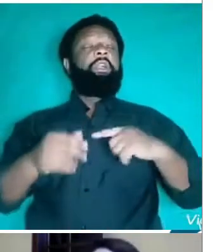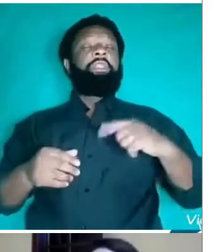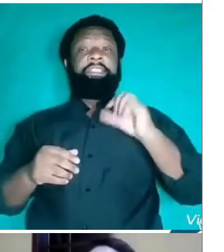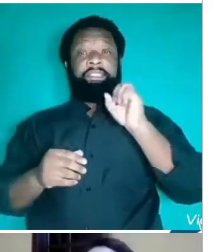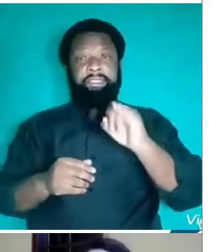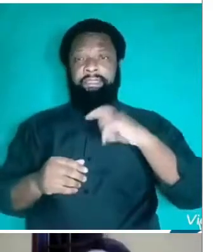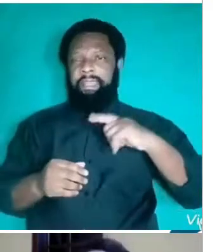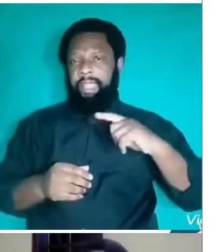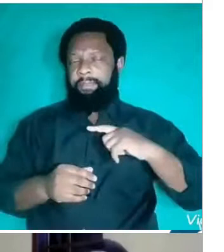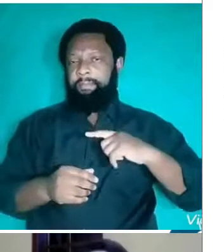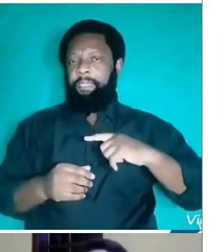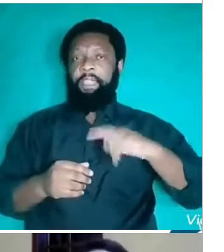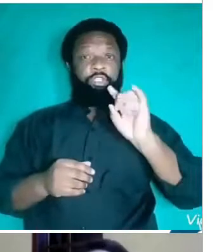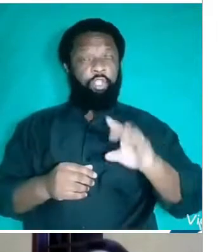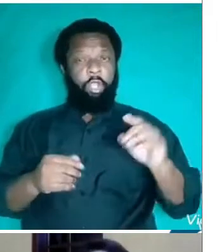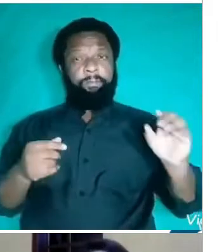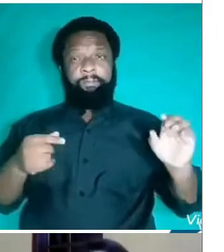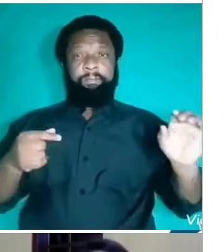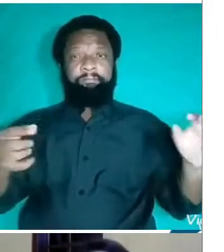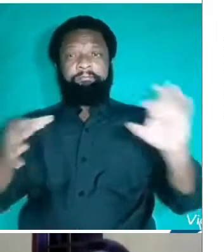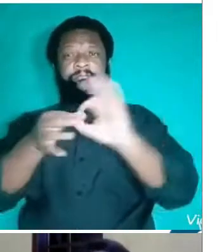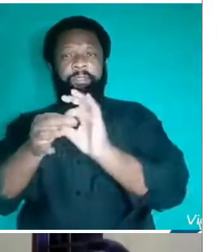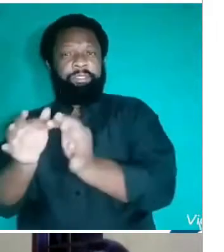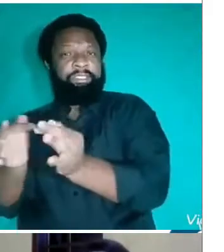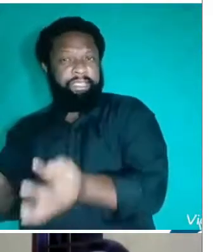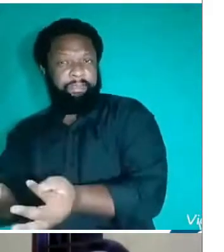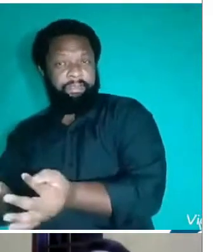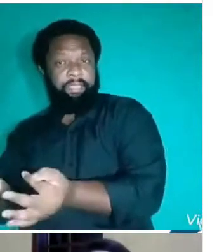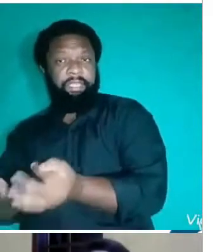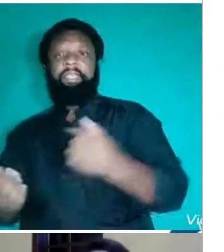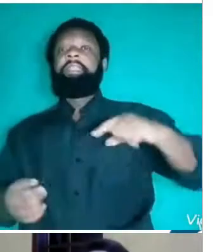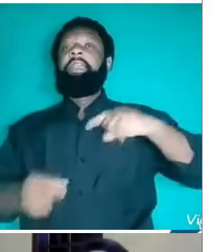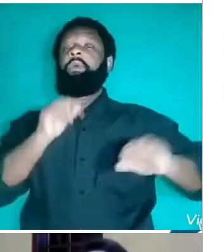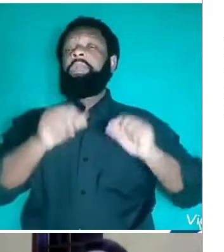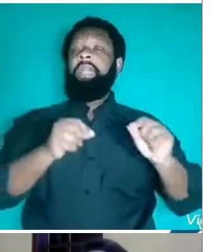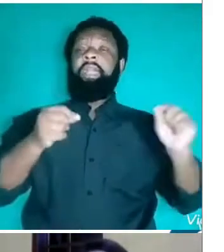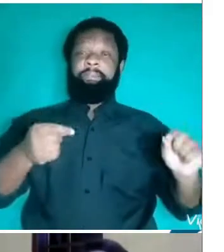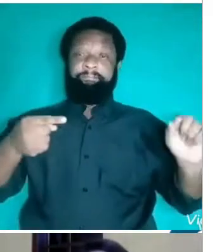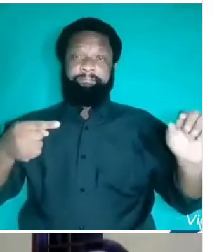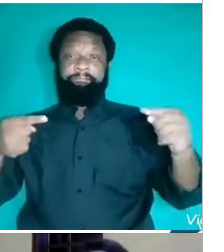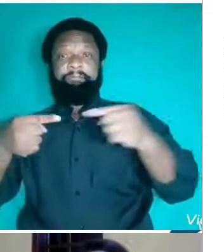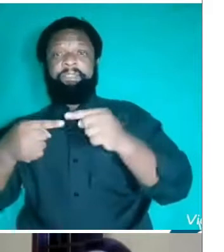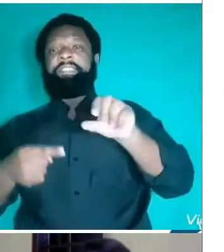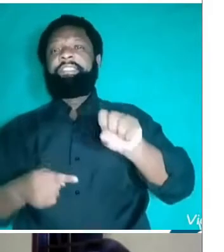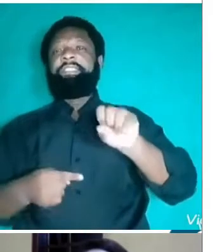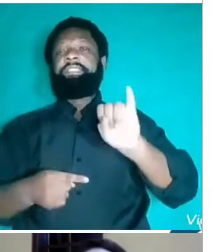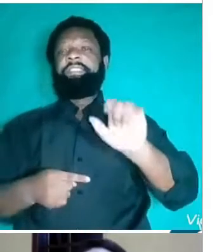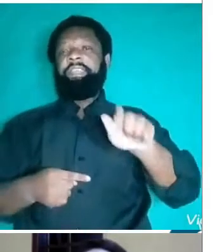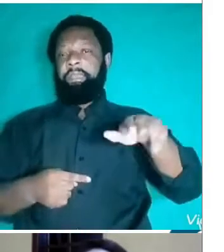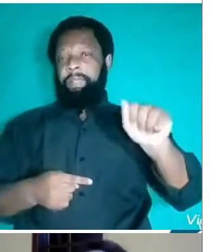anterior, quando a gente tem apenas ligações simples, a gente tem ligação